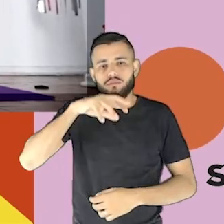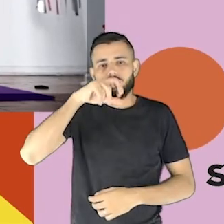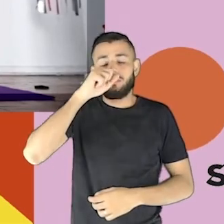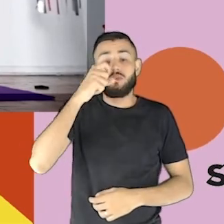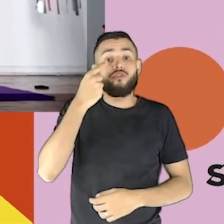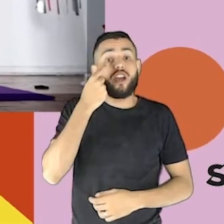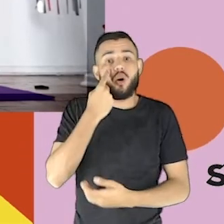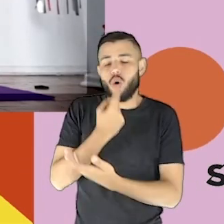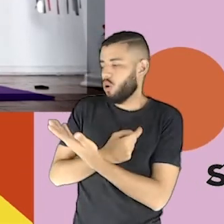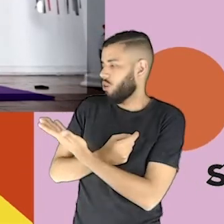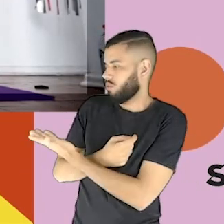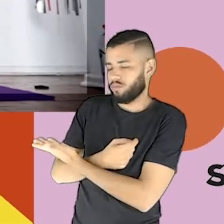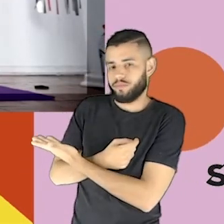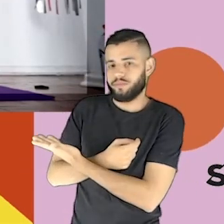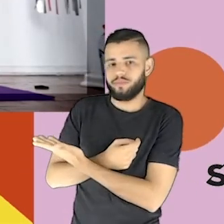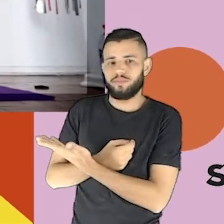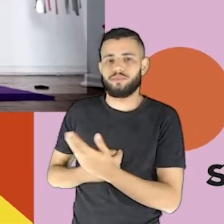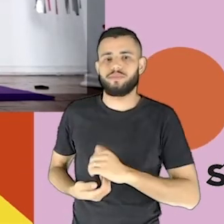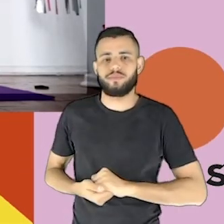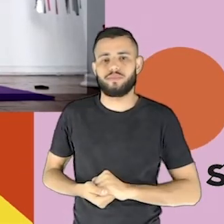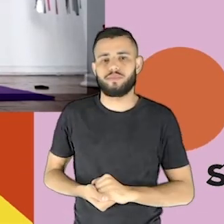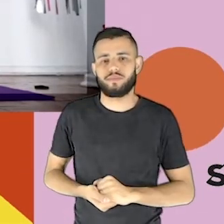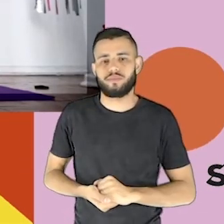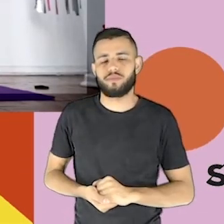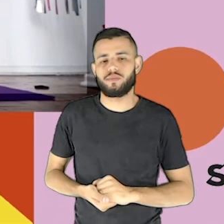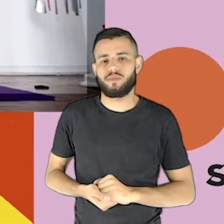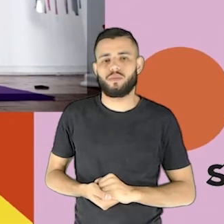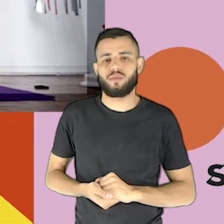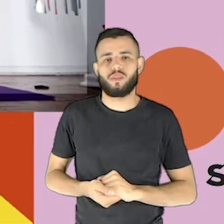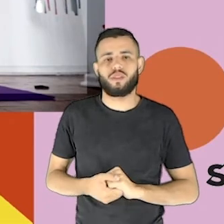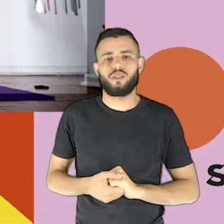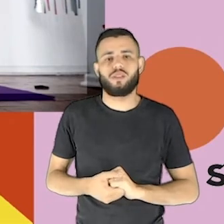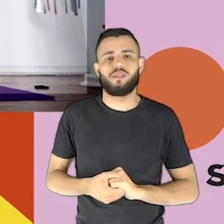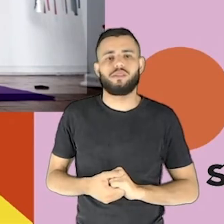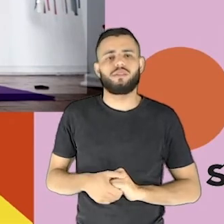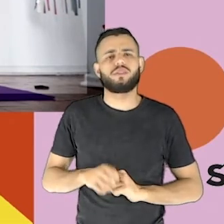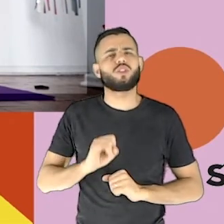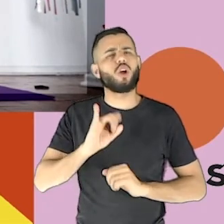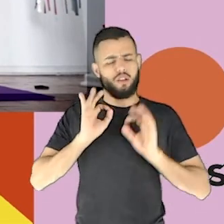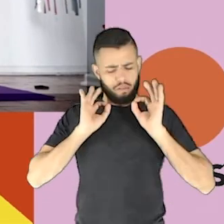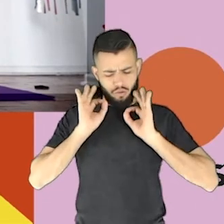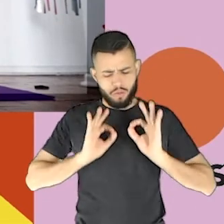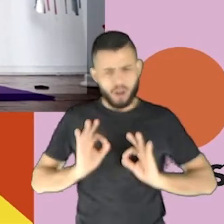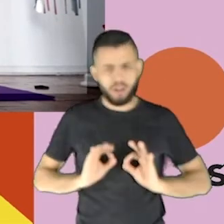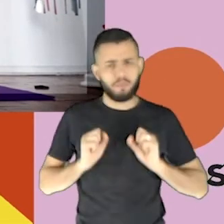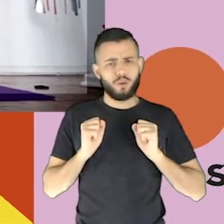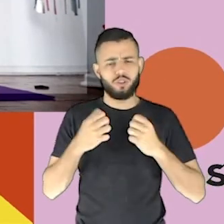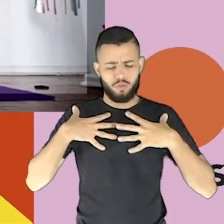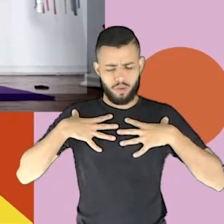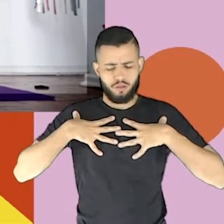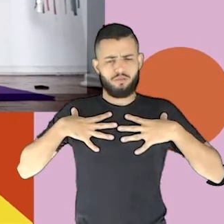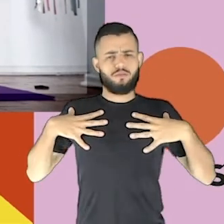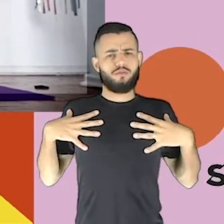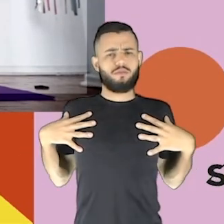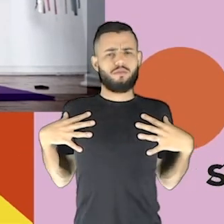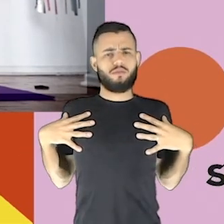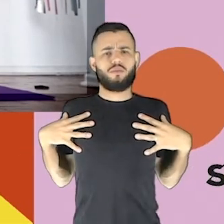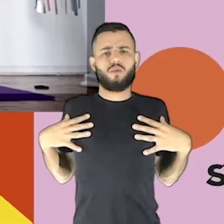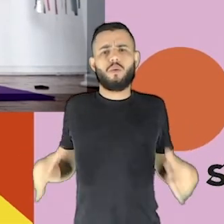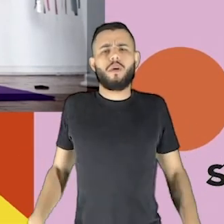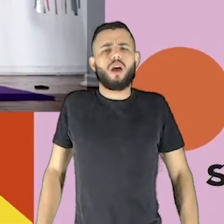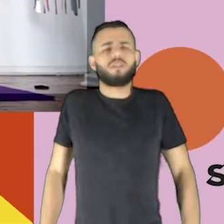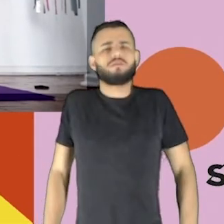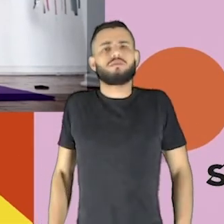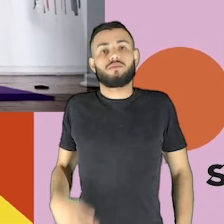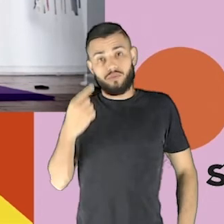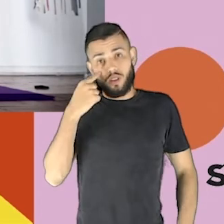levar o nosso quadril lá para cima. E aí, se precisar se ajeitar, se ajeita. Abre o peito, coloca os braços embaixo de você. Se